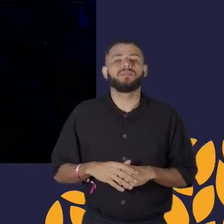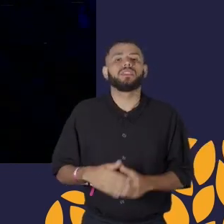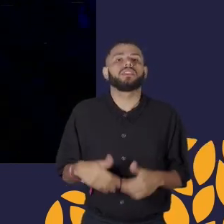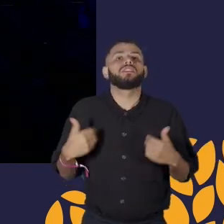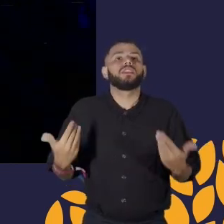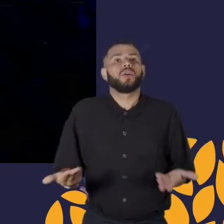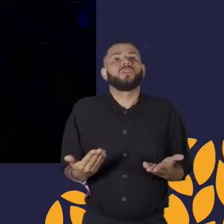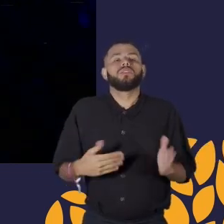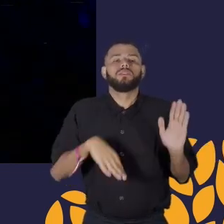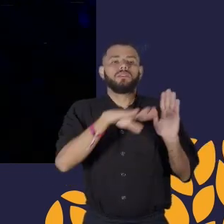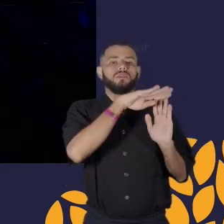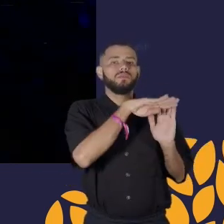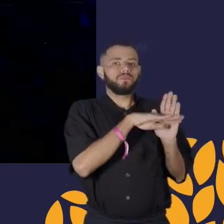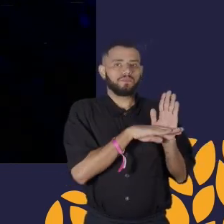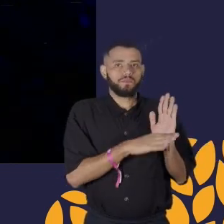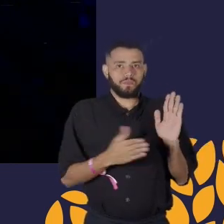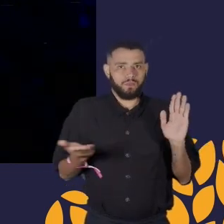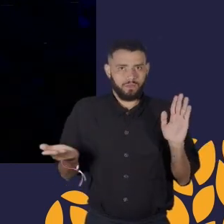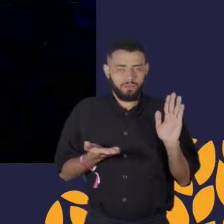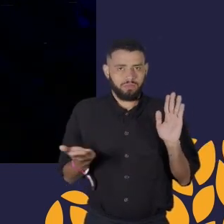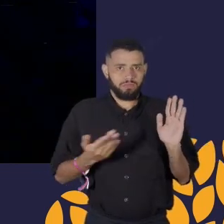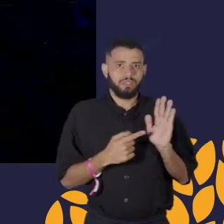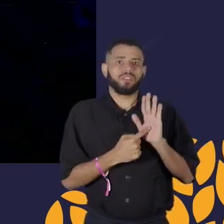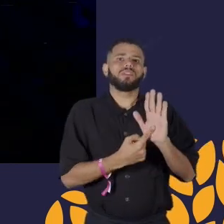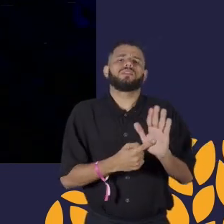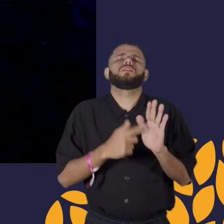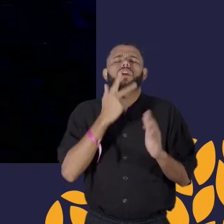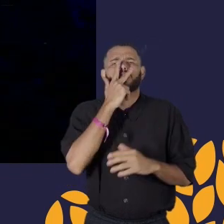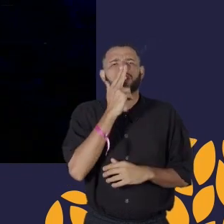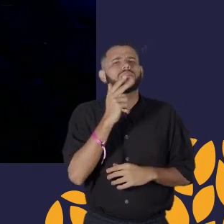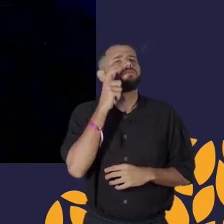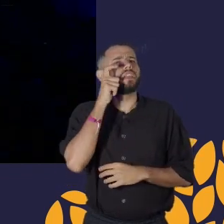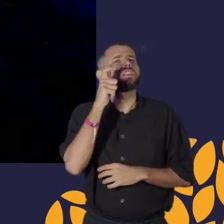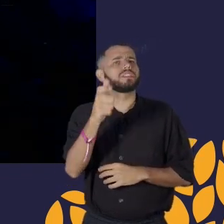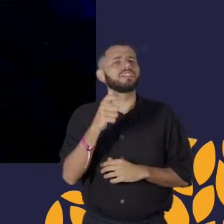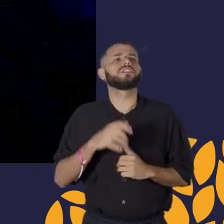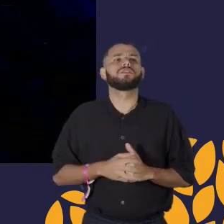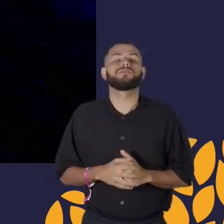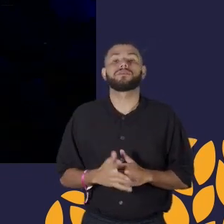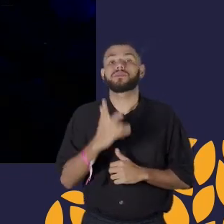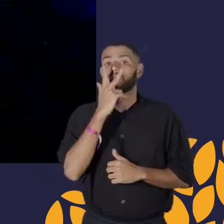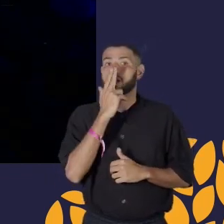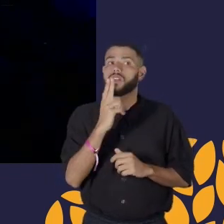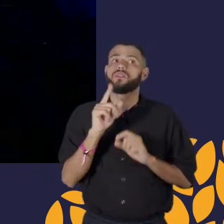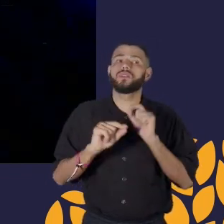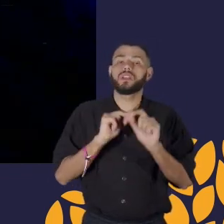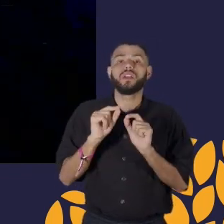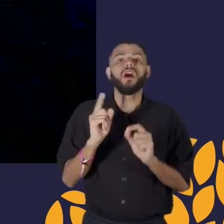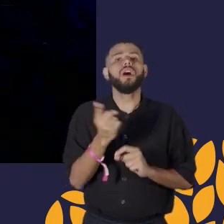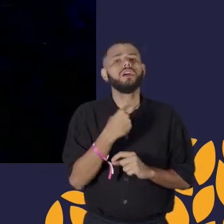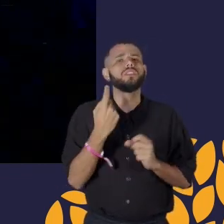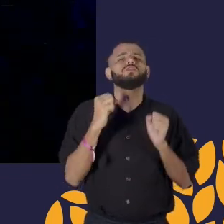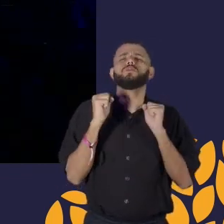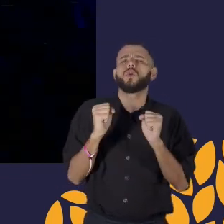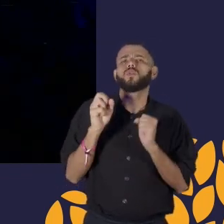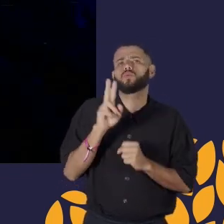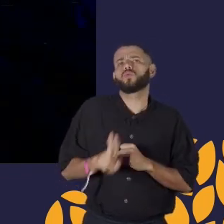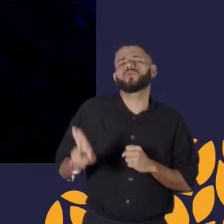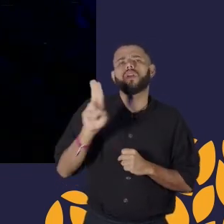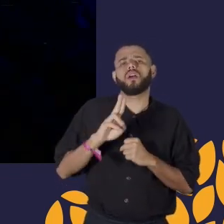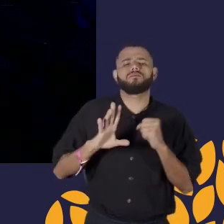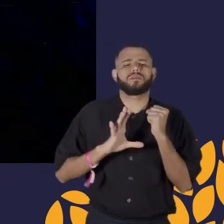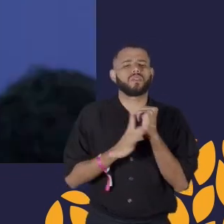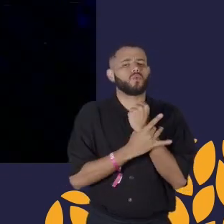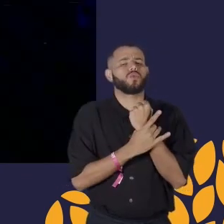Então, esse protocolo que eu trouxe aqui, eu achei muito interessante também, e acho que a gente possa usar ele para ter mais segurança